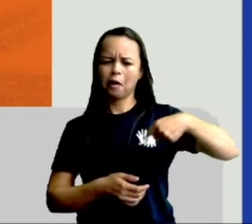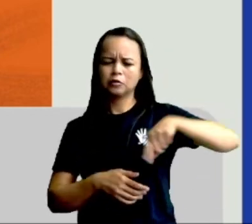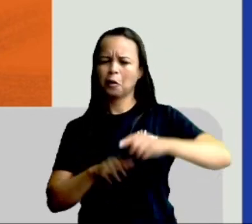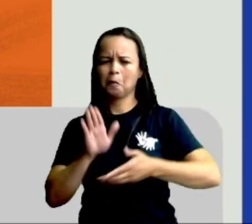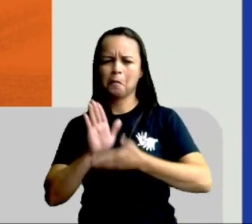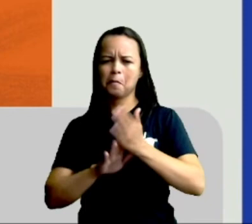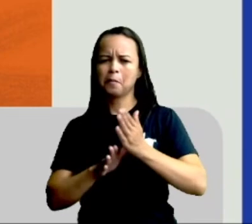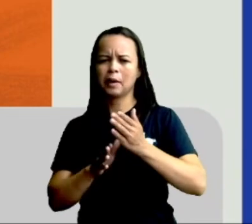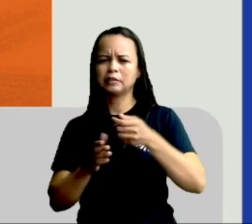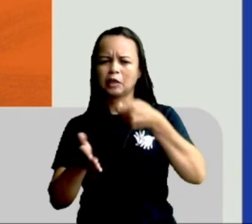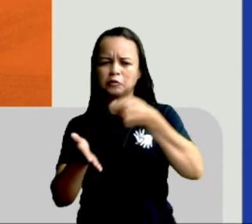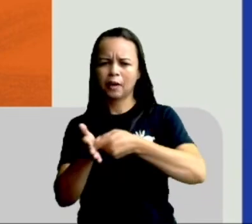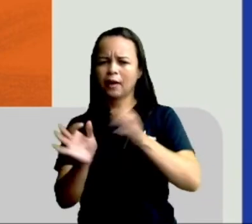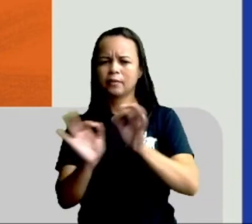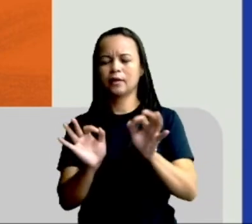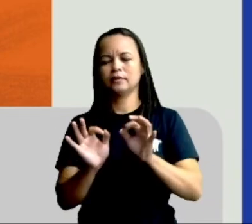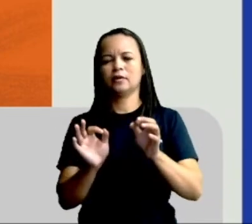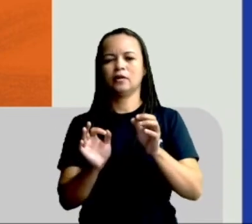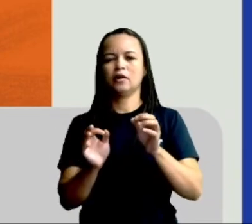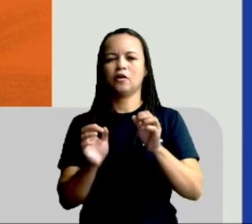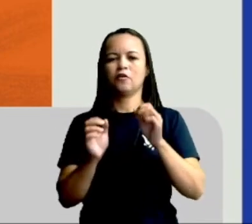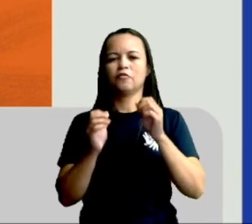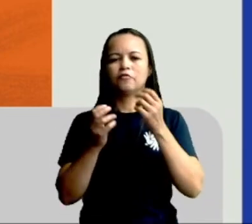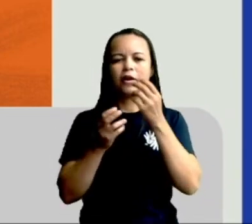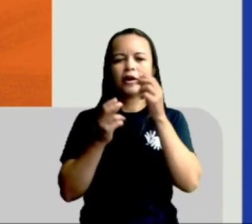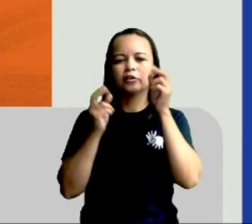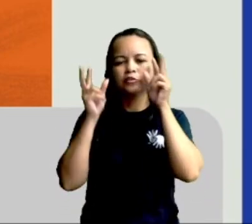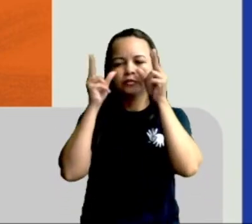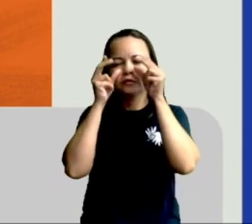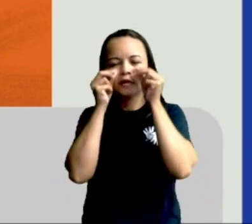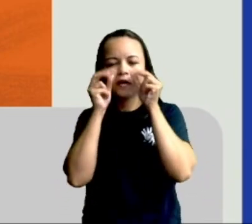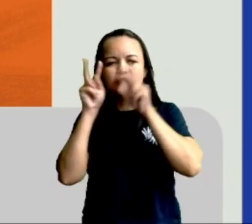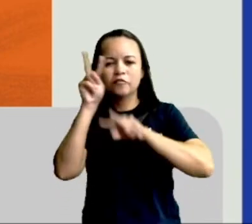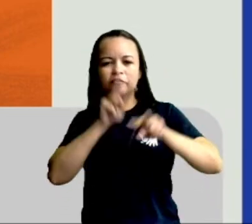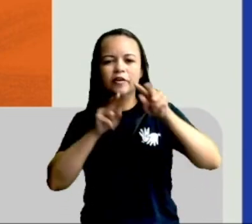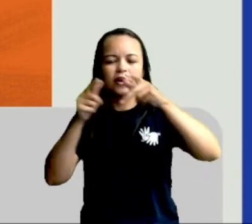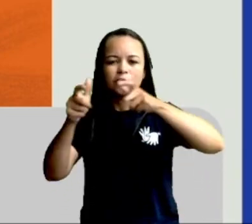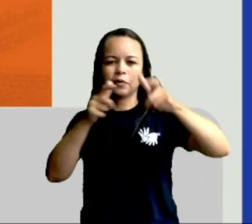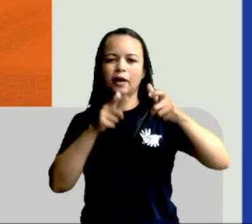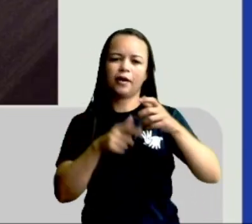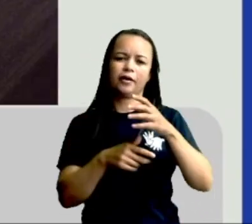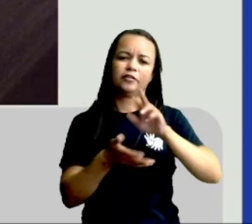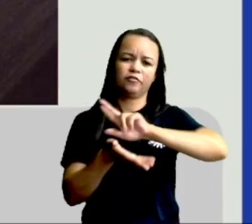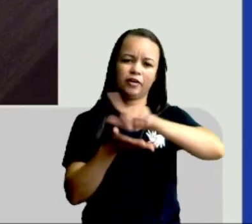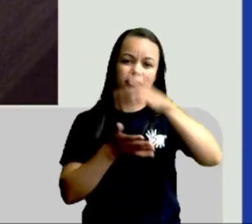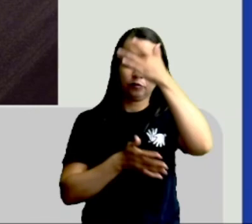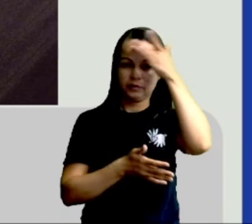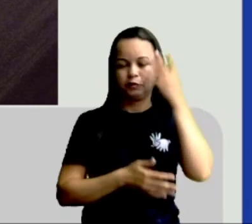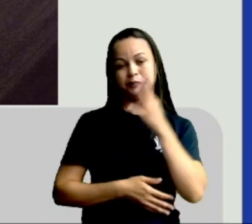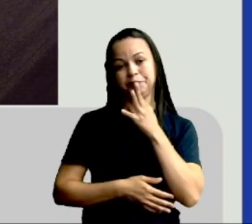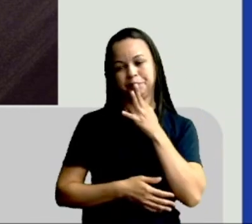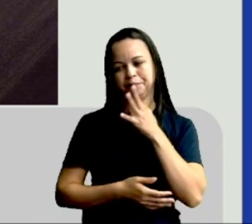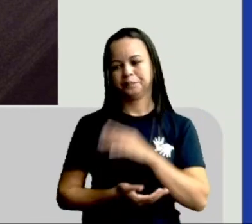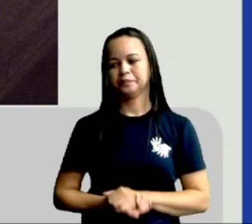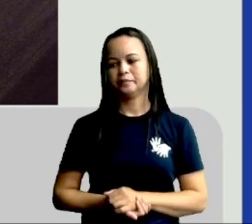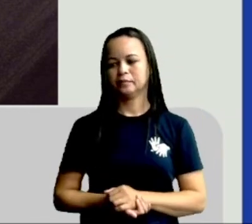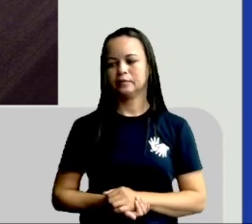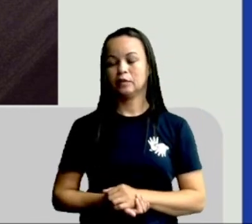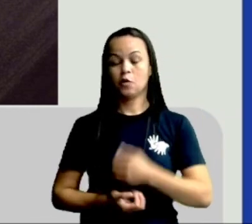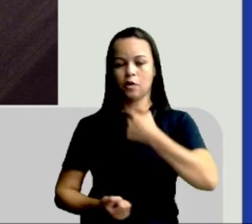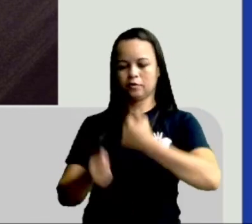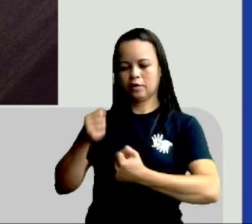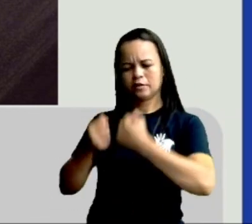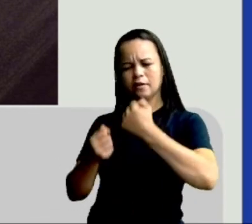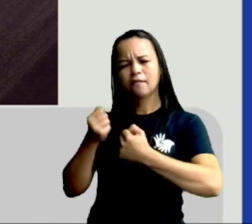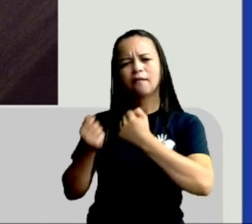ele precisa. Fecha os olhos, vê lugares e muita gente conhecida. Quando ele está de